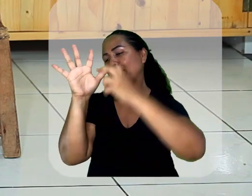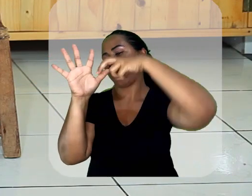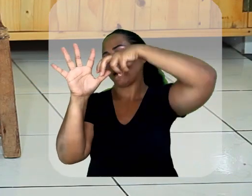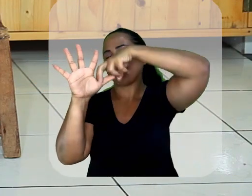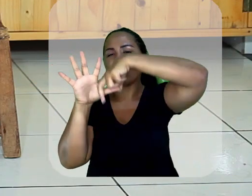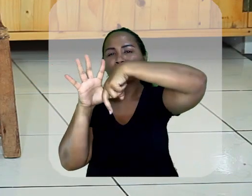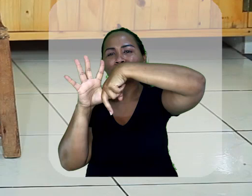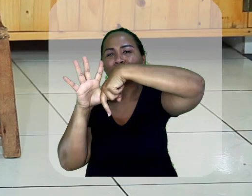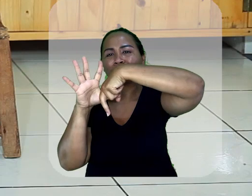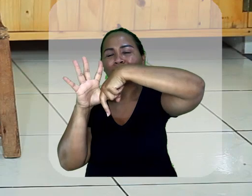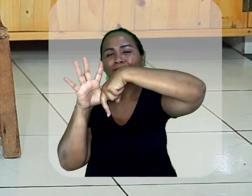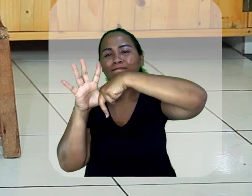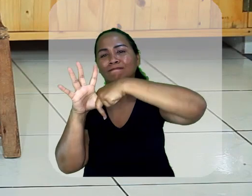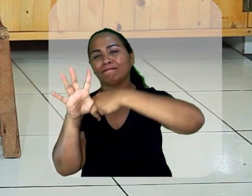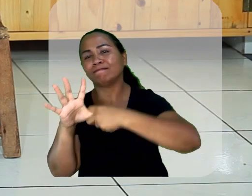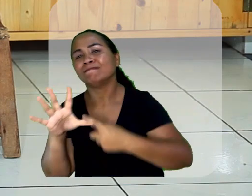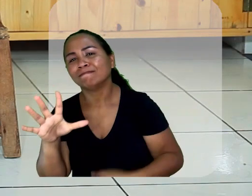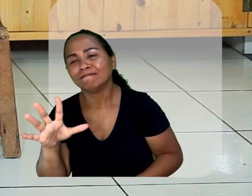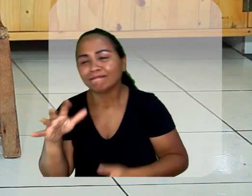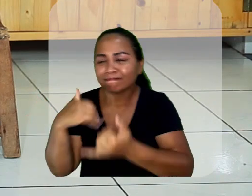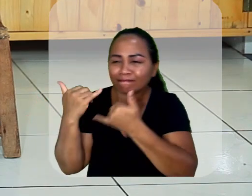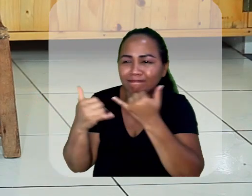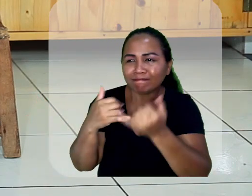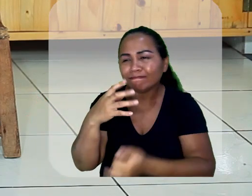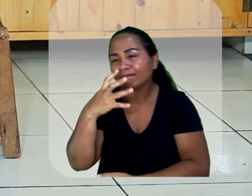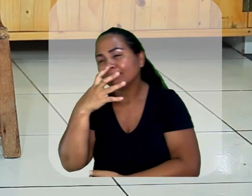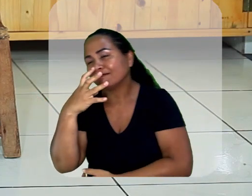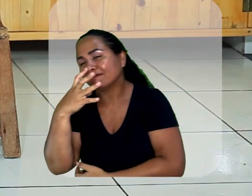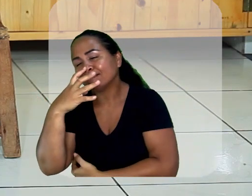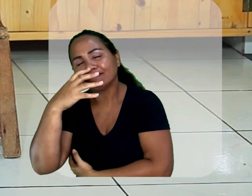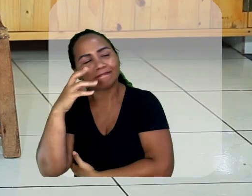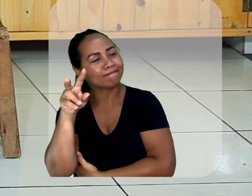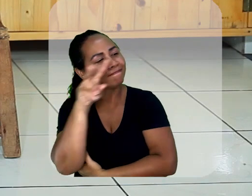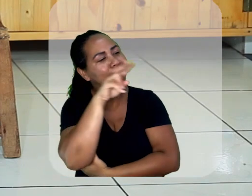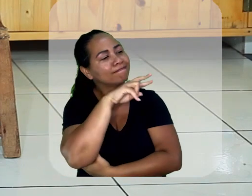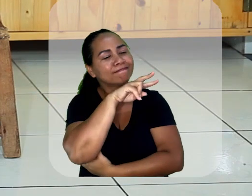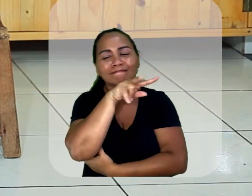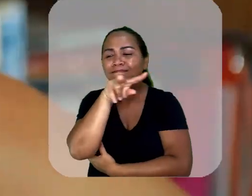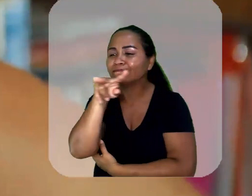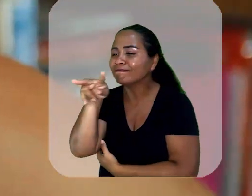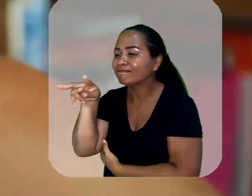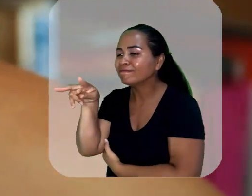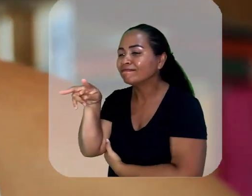dias quentes, sem que ela me perguntasse nada.